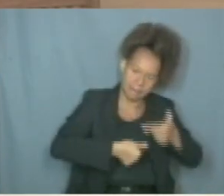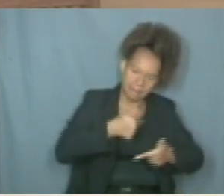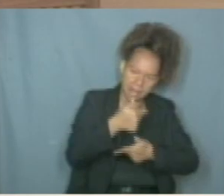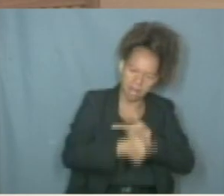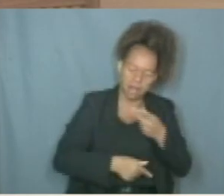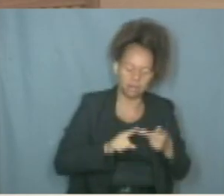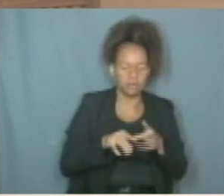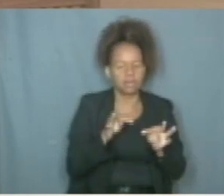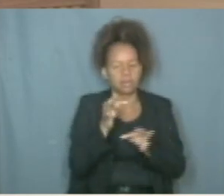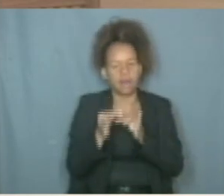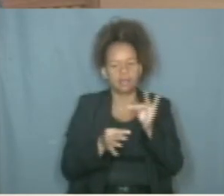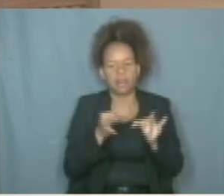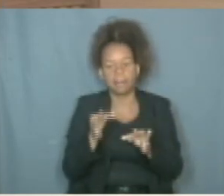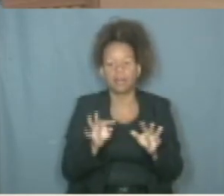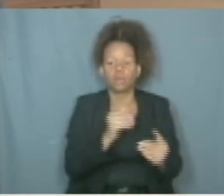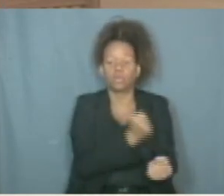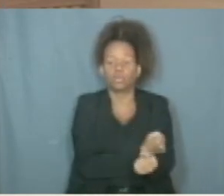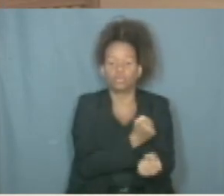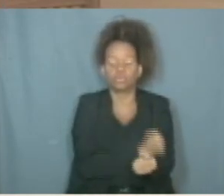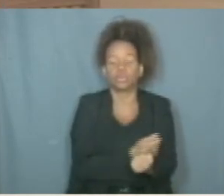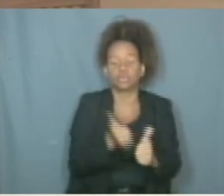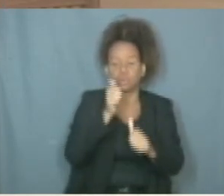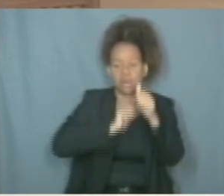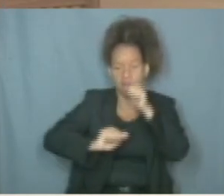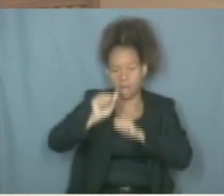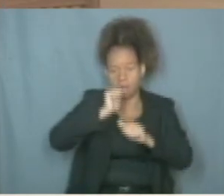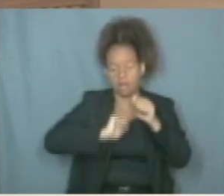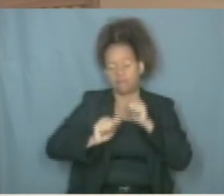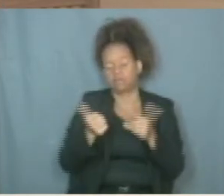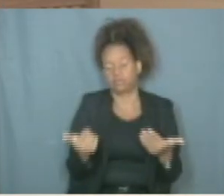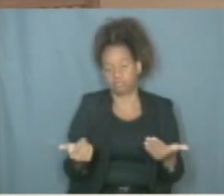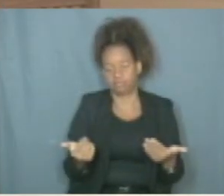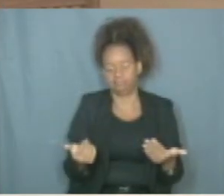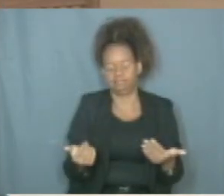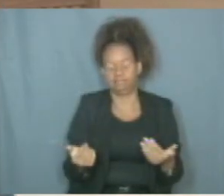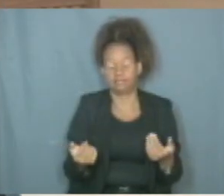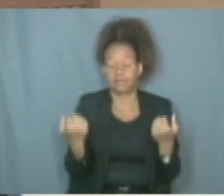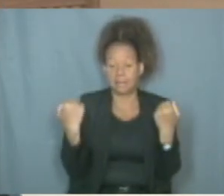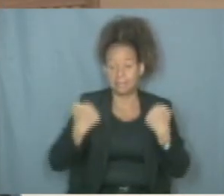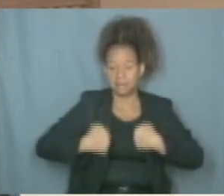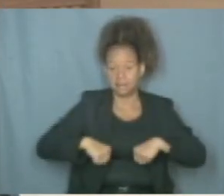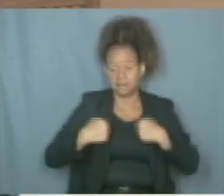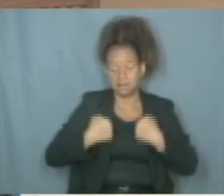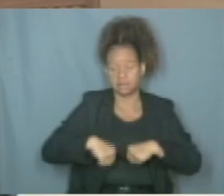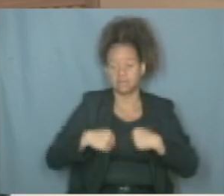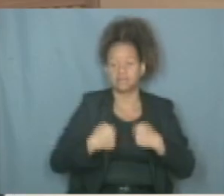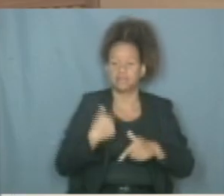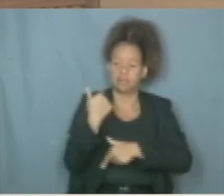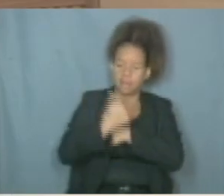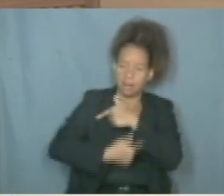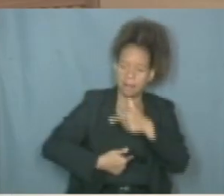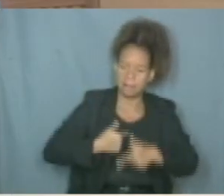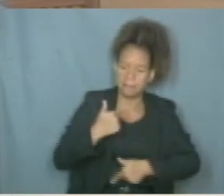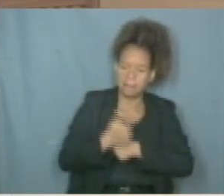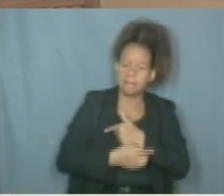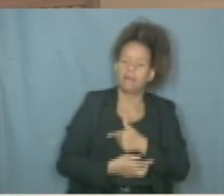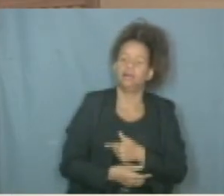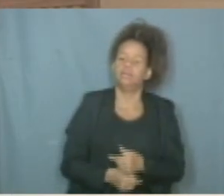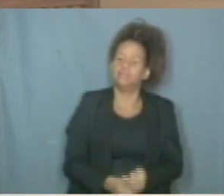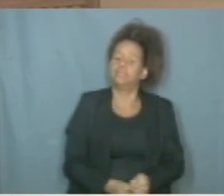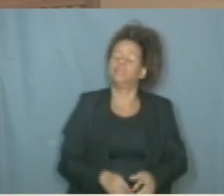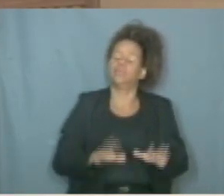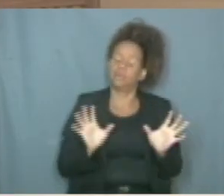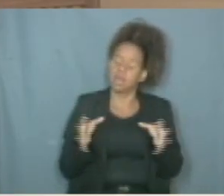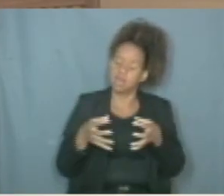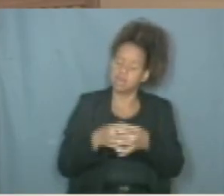o tratamento contra o vício de álcool, de droga. É preciso que haja um trabalho realizado por uma